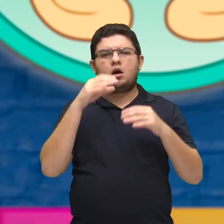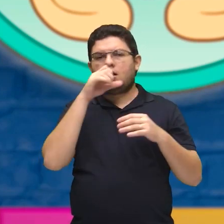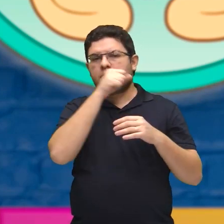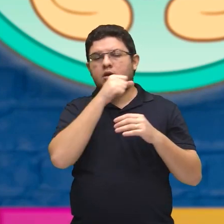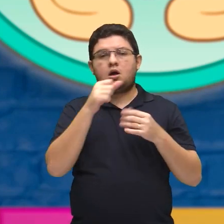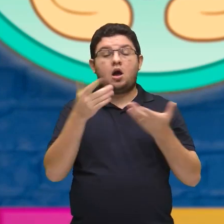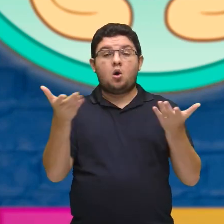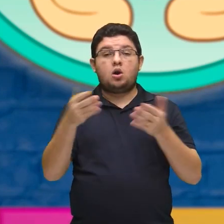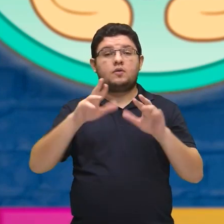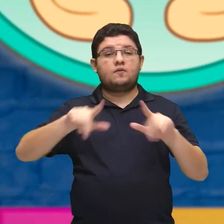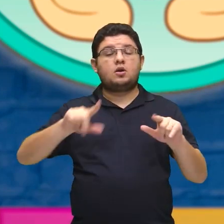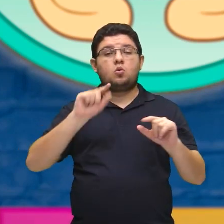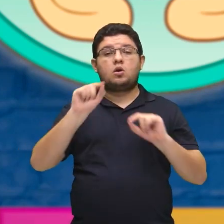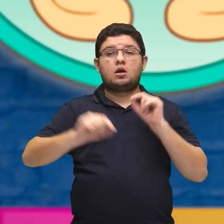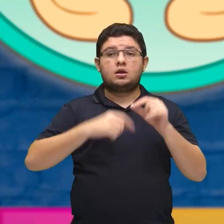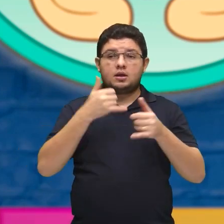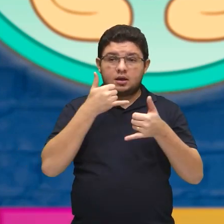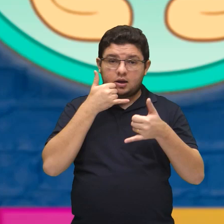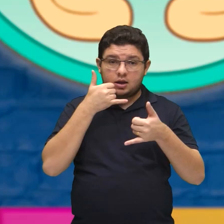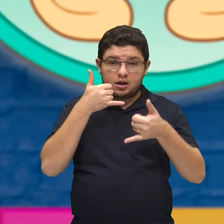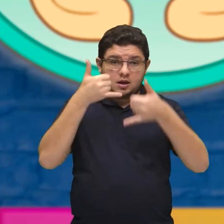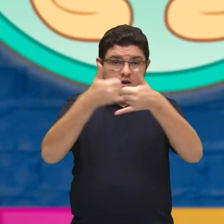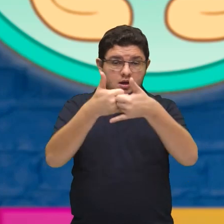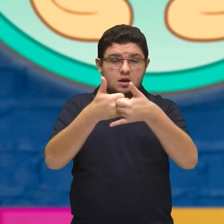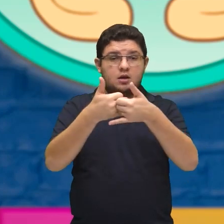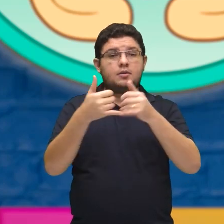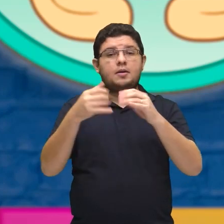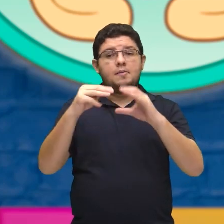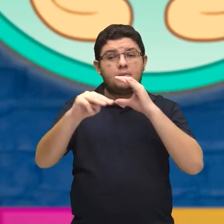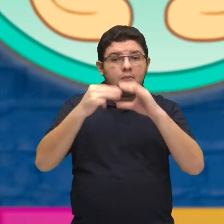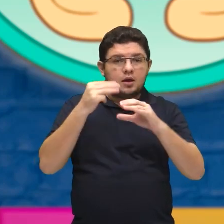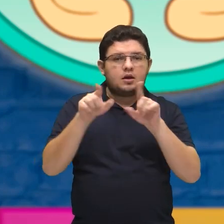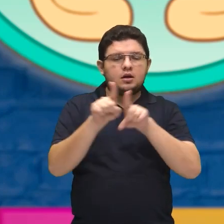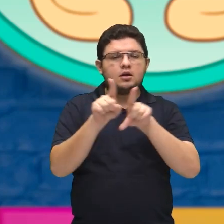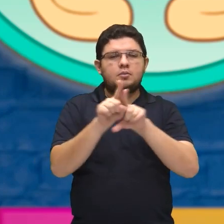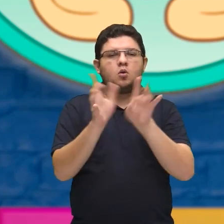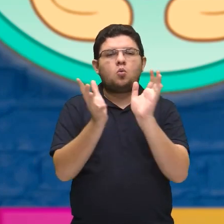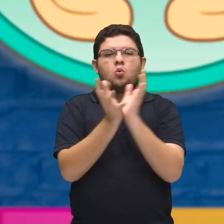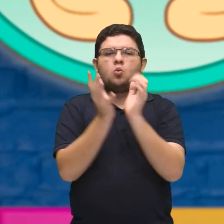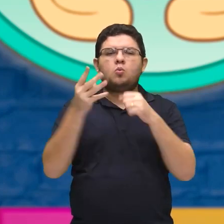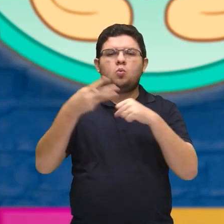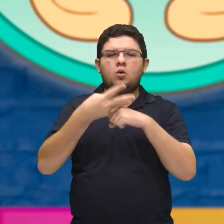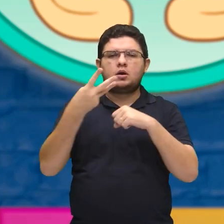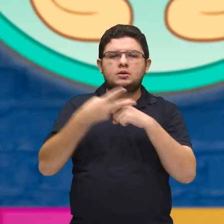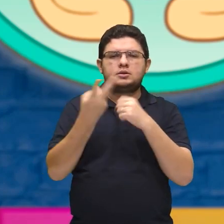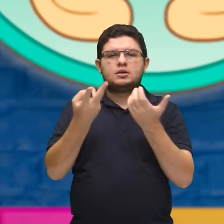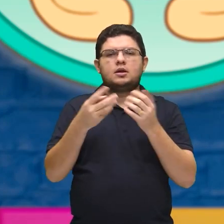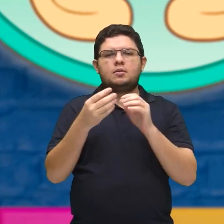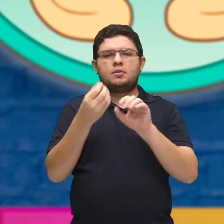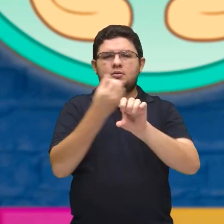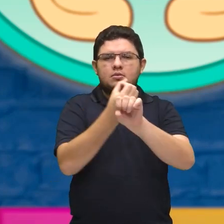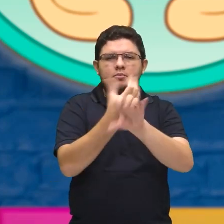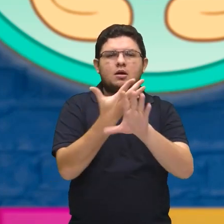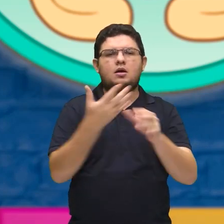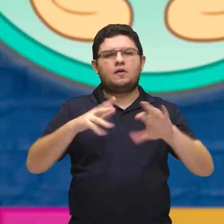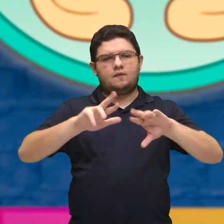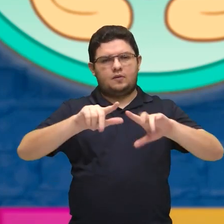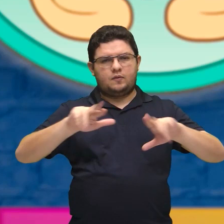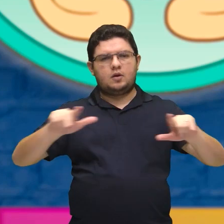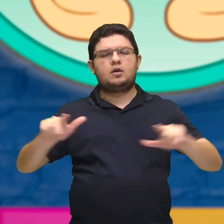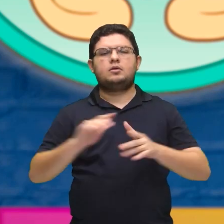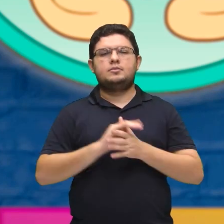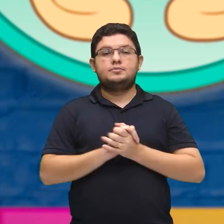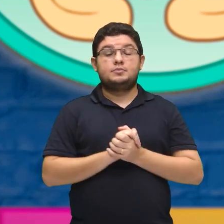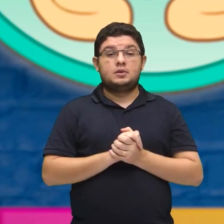ligar, receber mensagem, participar de grupo de WhatsApp, né? Então, é um mundo, né,